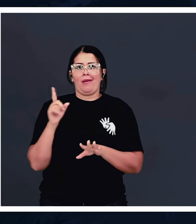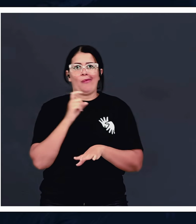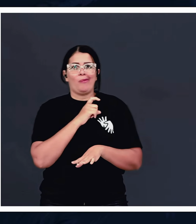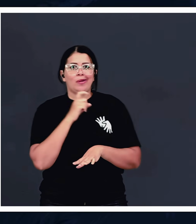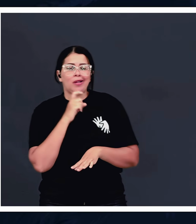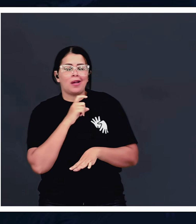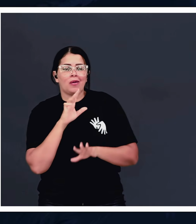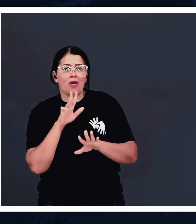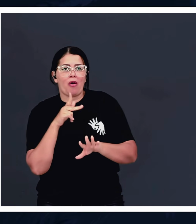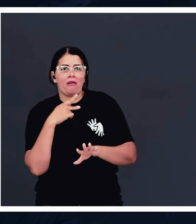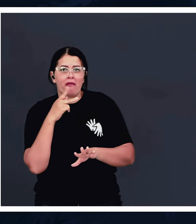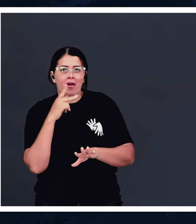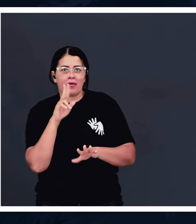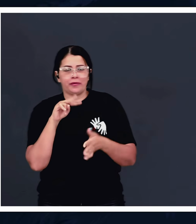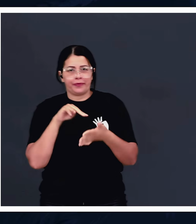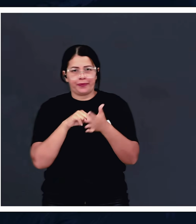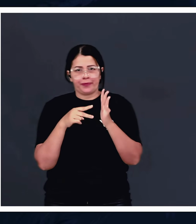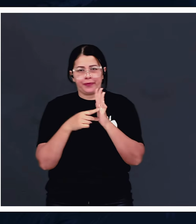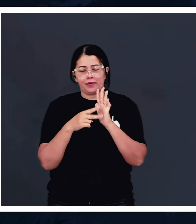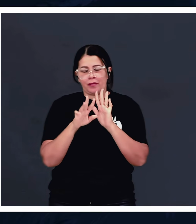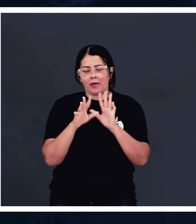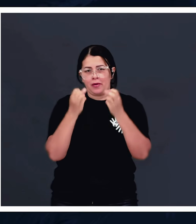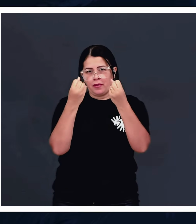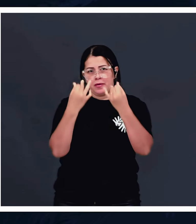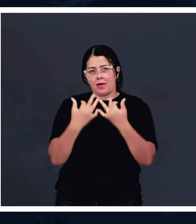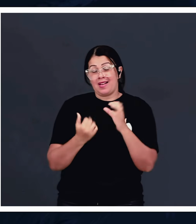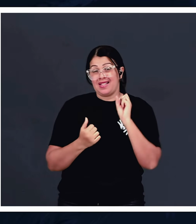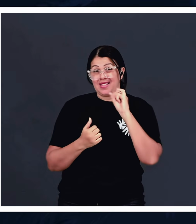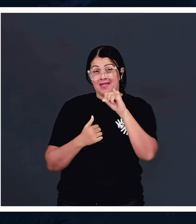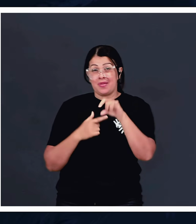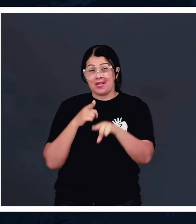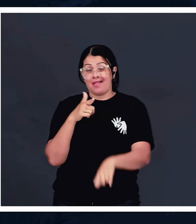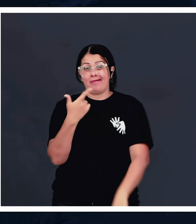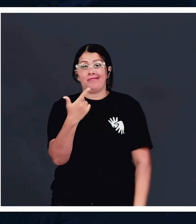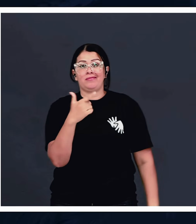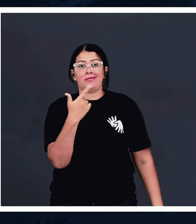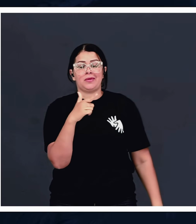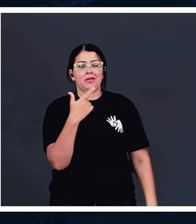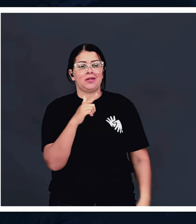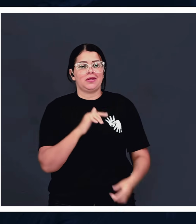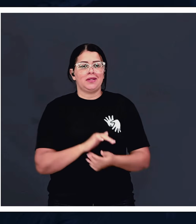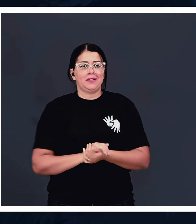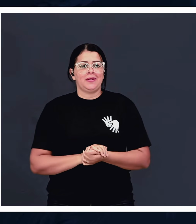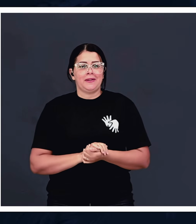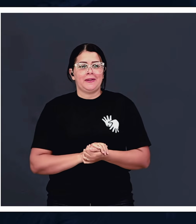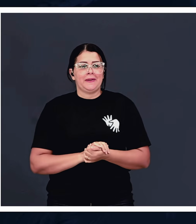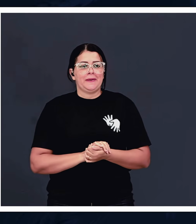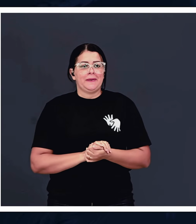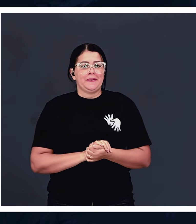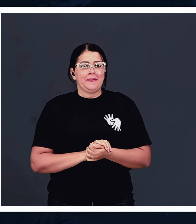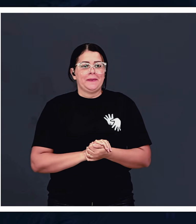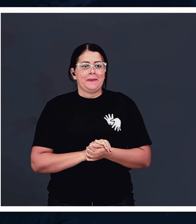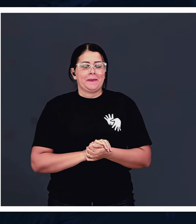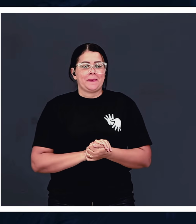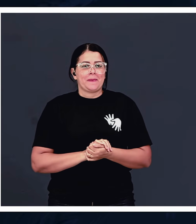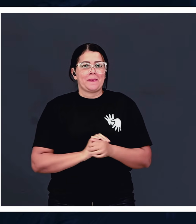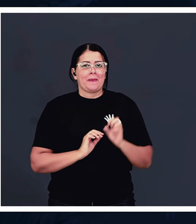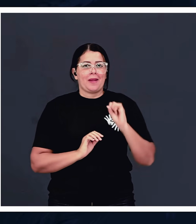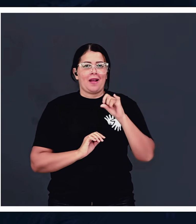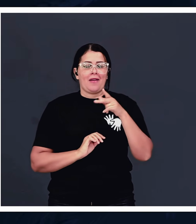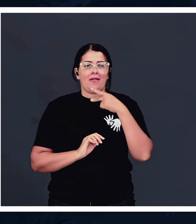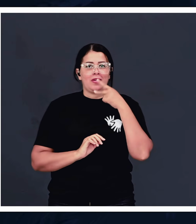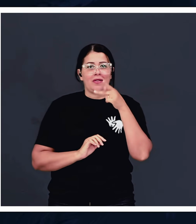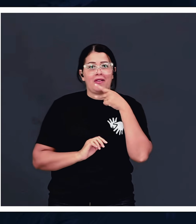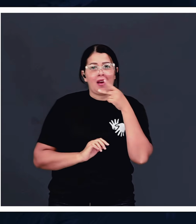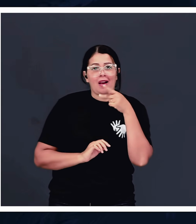falar a verdade, é que se você não tiver, se aquilo que você vai falar